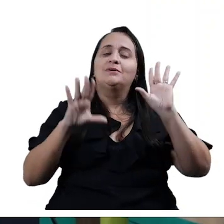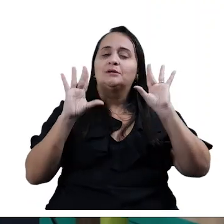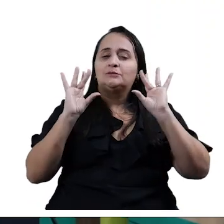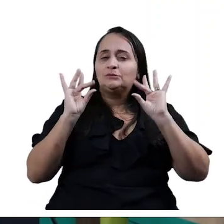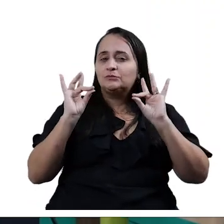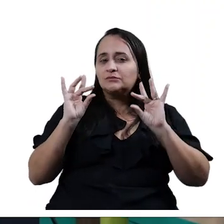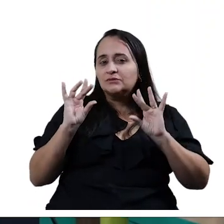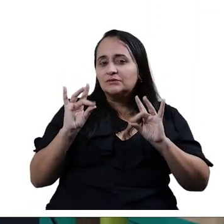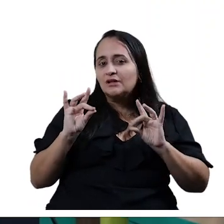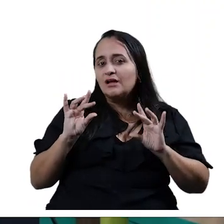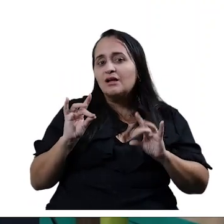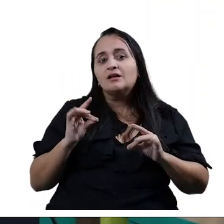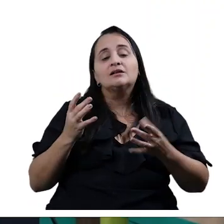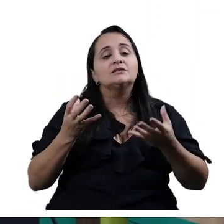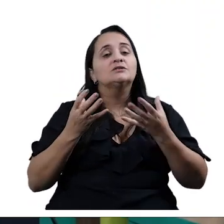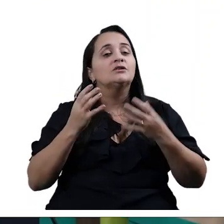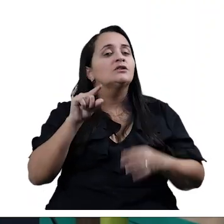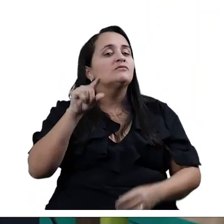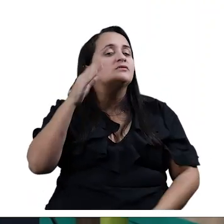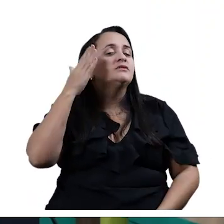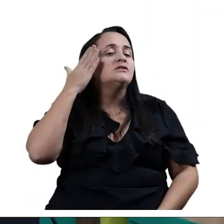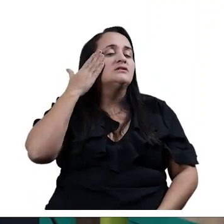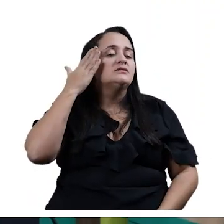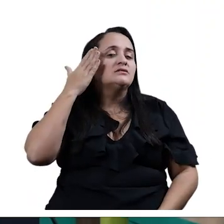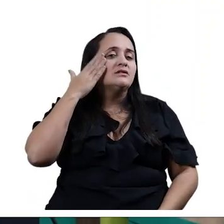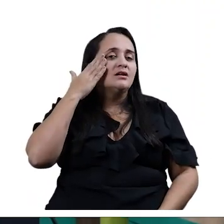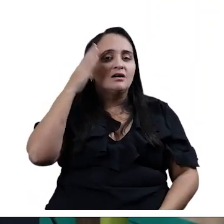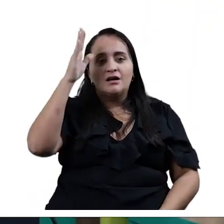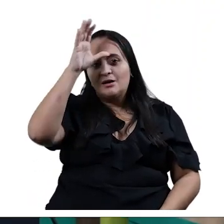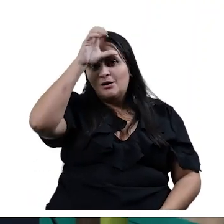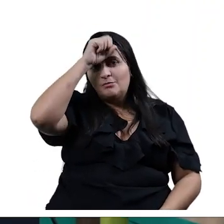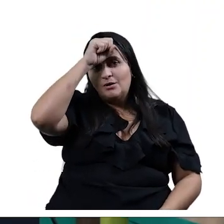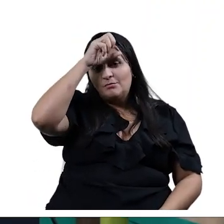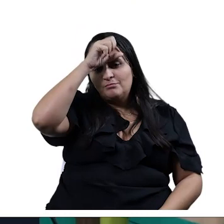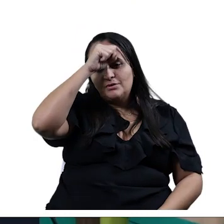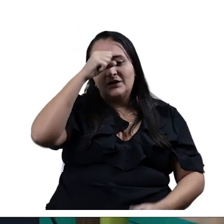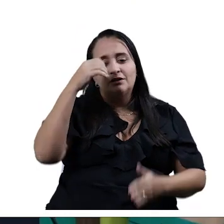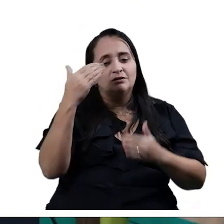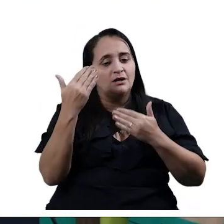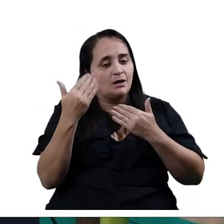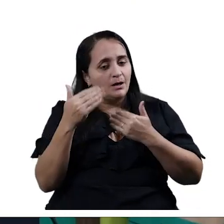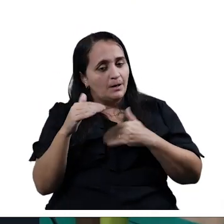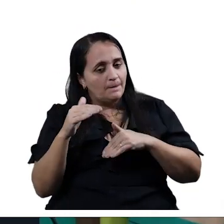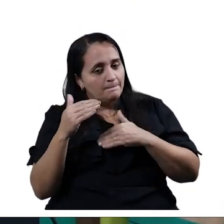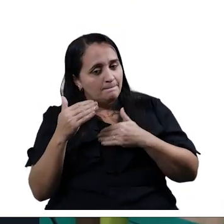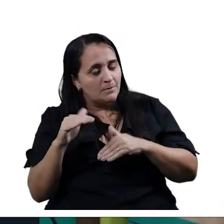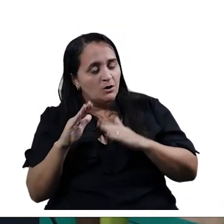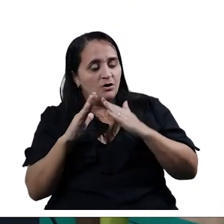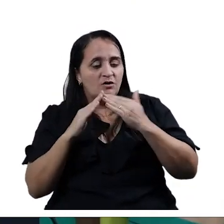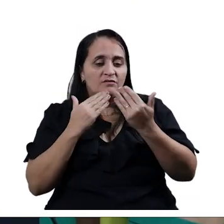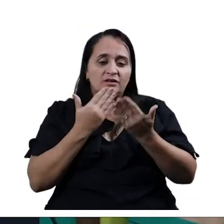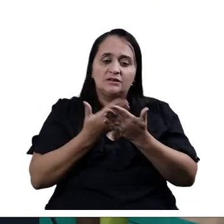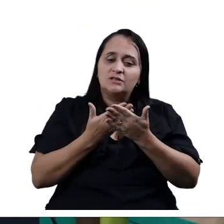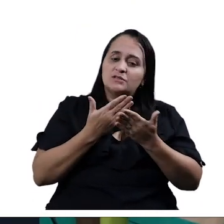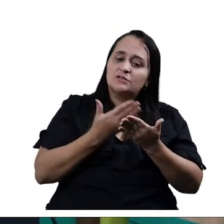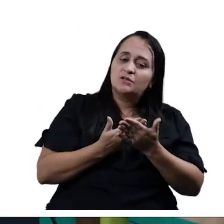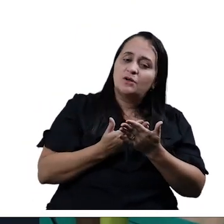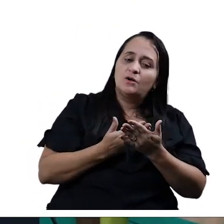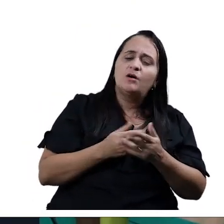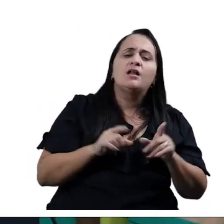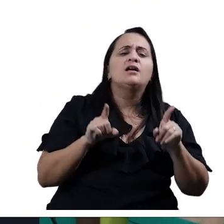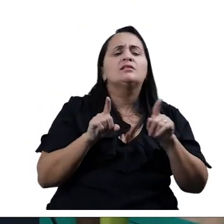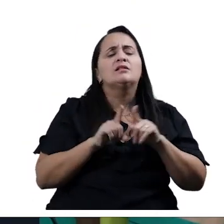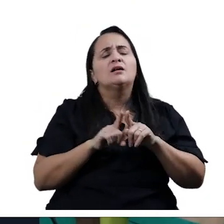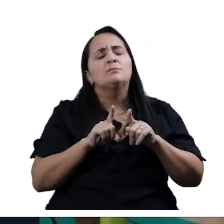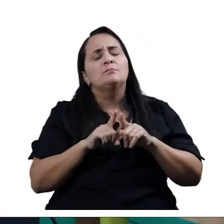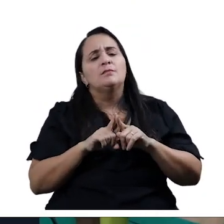português. Afinal de contas, a gente quer que você mande bem nas provas, nos conteúdos da escola e, acima de